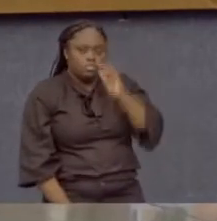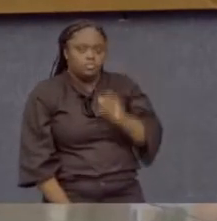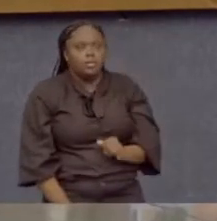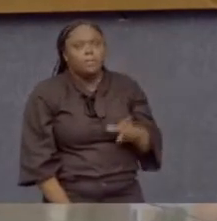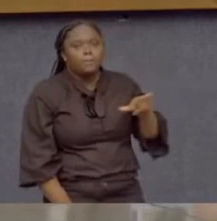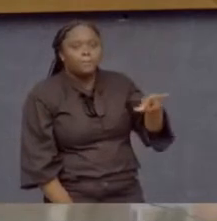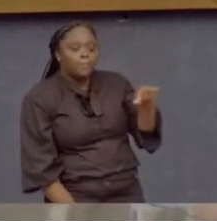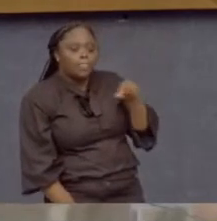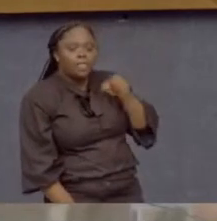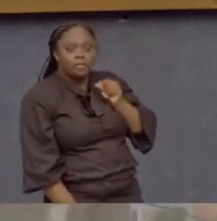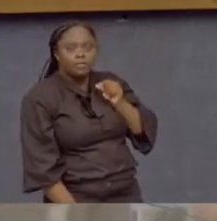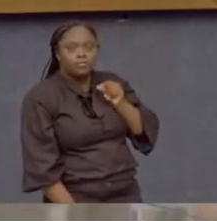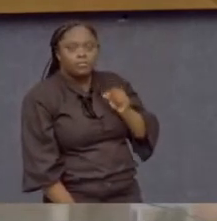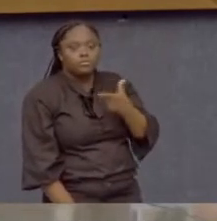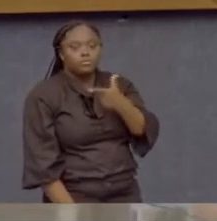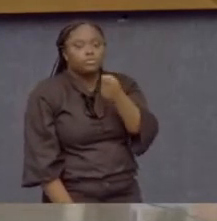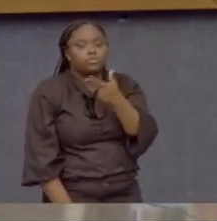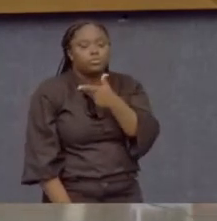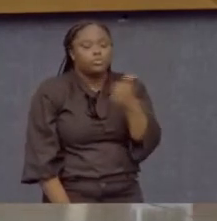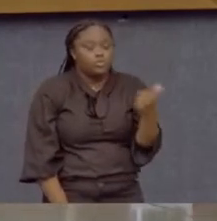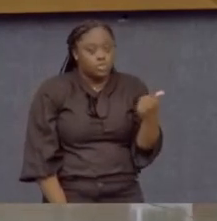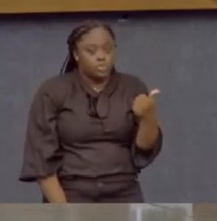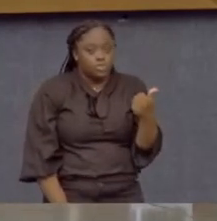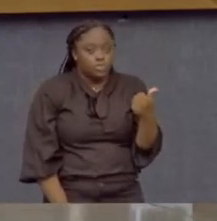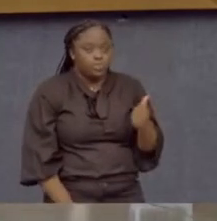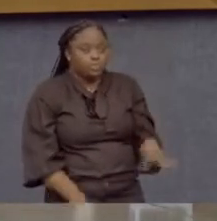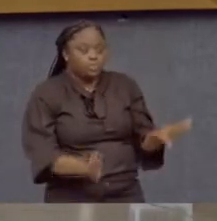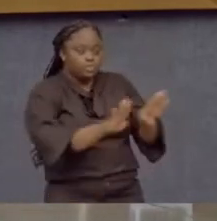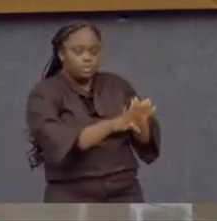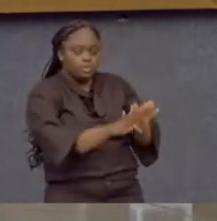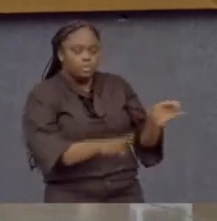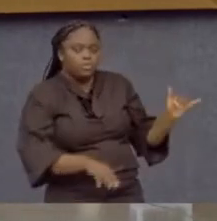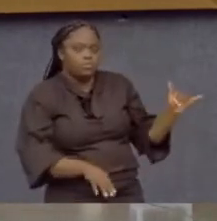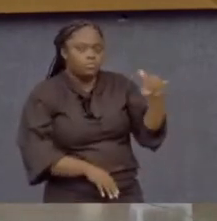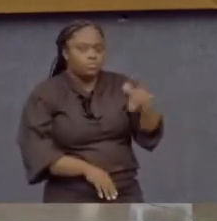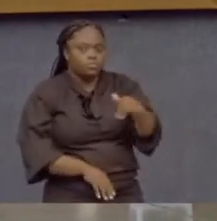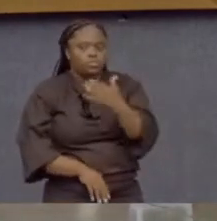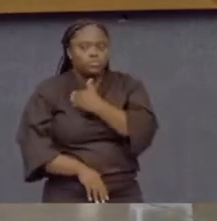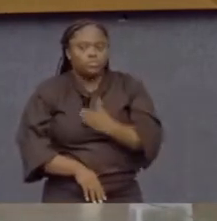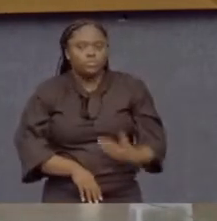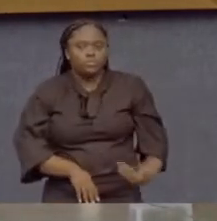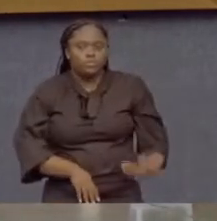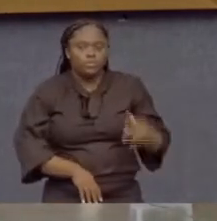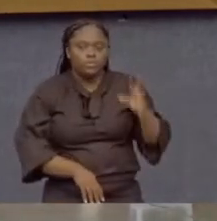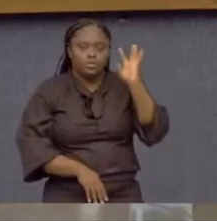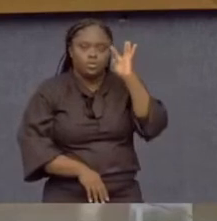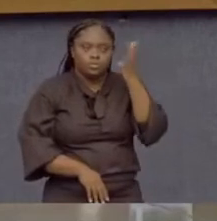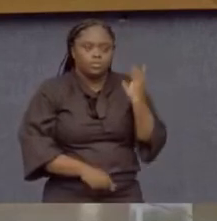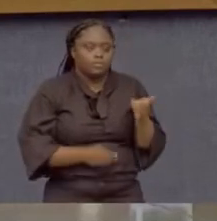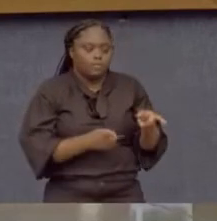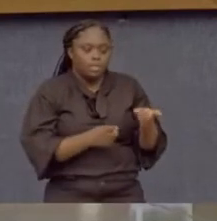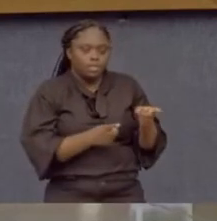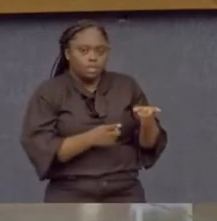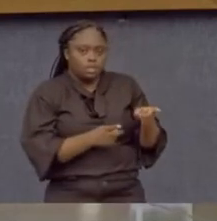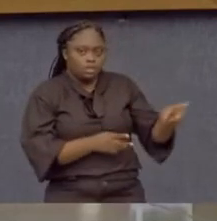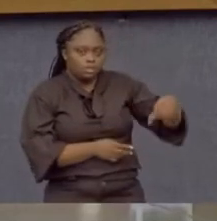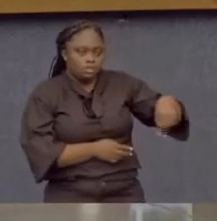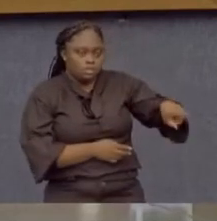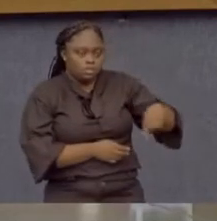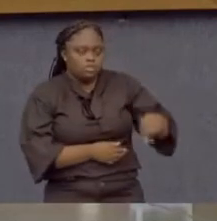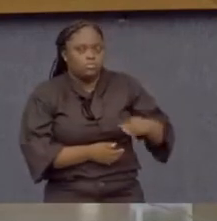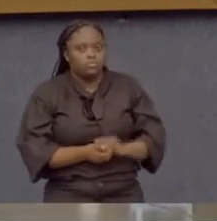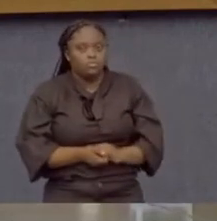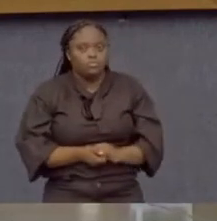de fechar o aeroporto foi tomada em 2021, quando o governo resolveu vender aquela área. Quando o